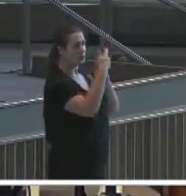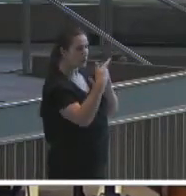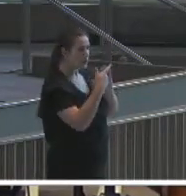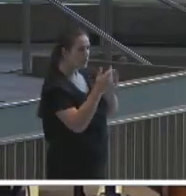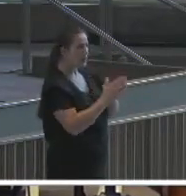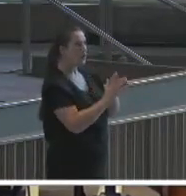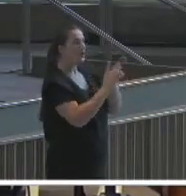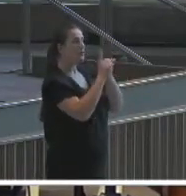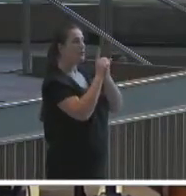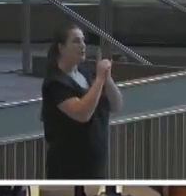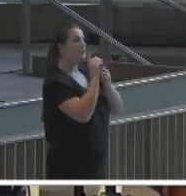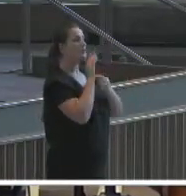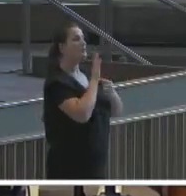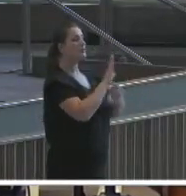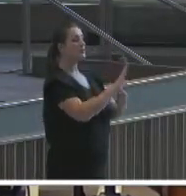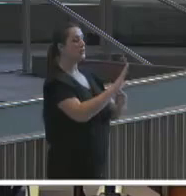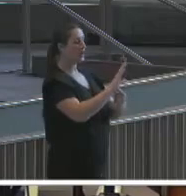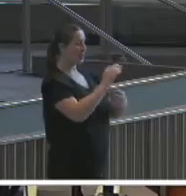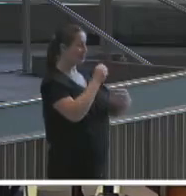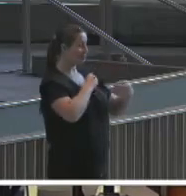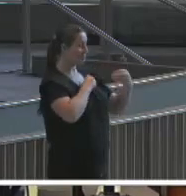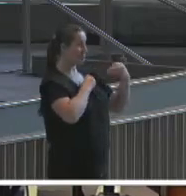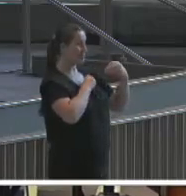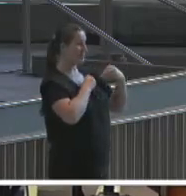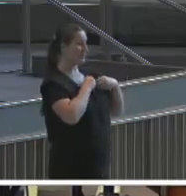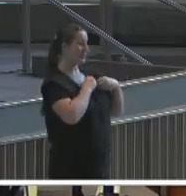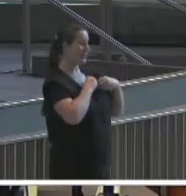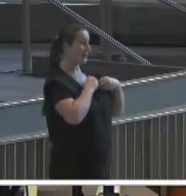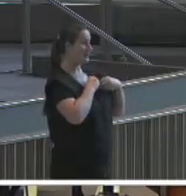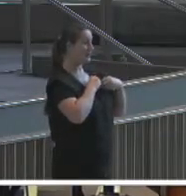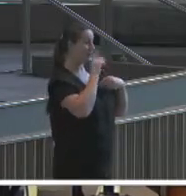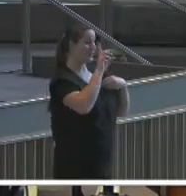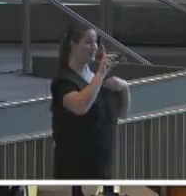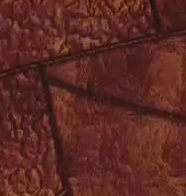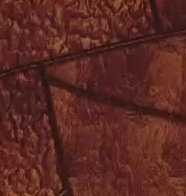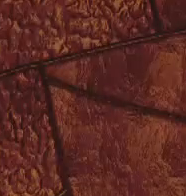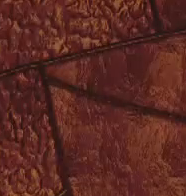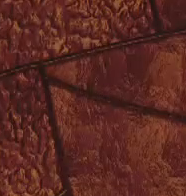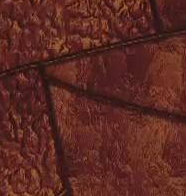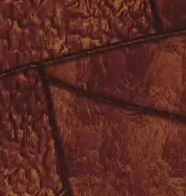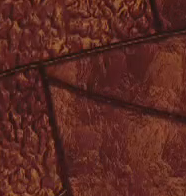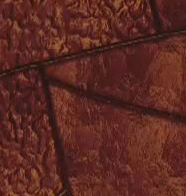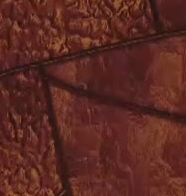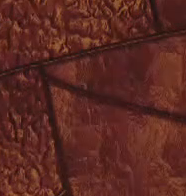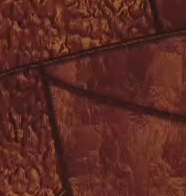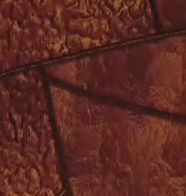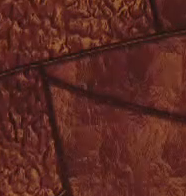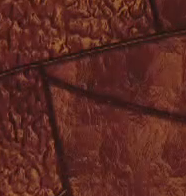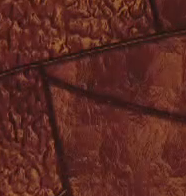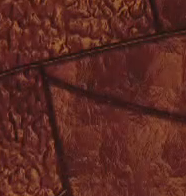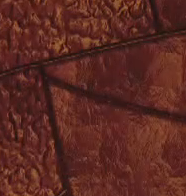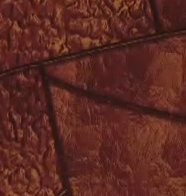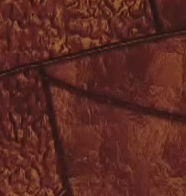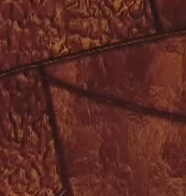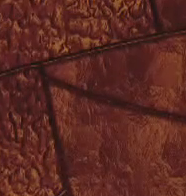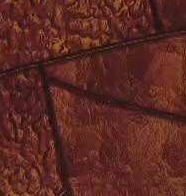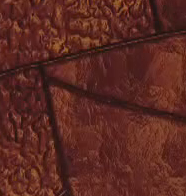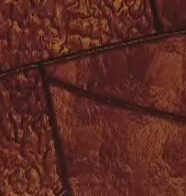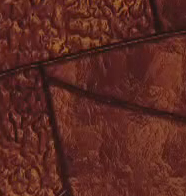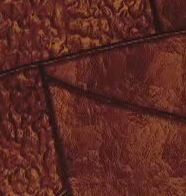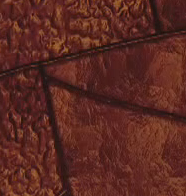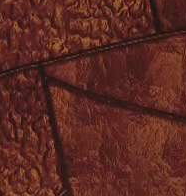mostrar agora o pecado na perspectiva de Deus. E o Senhor disse a Josué: levante-se, por que você está